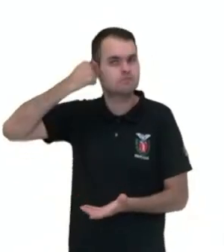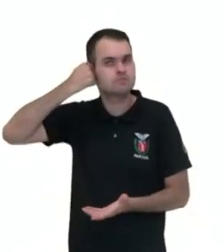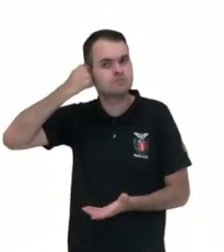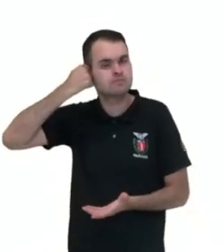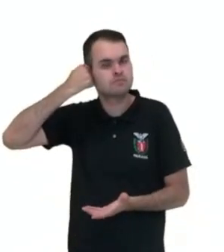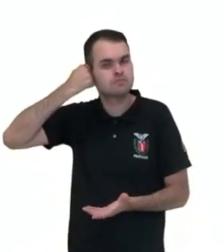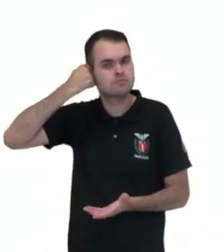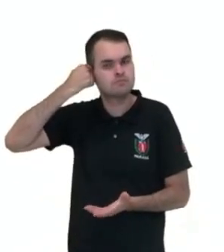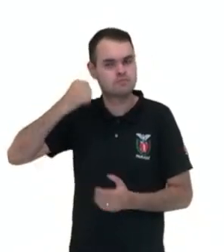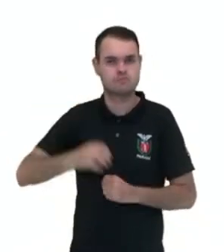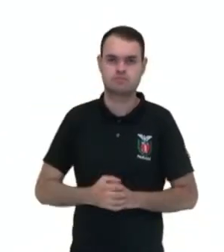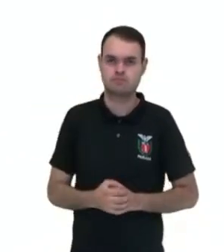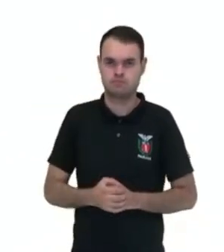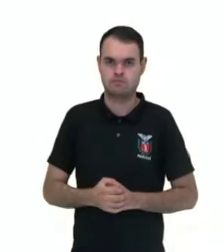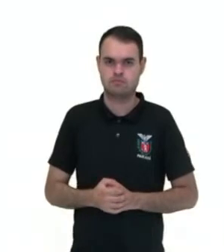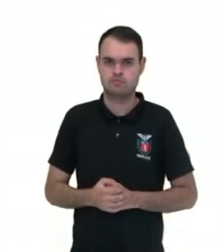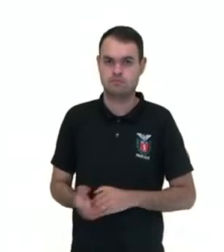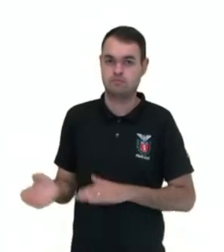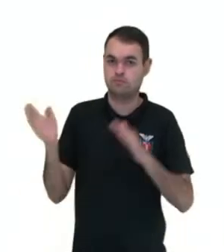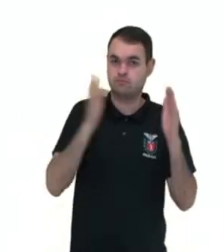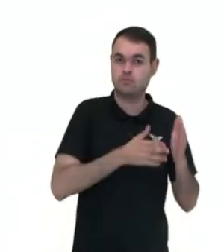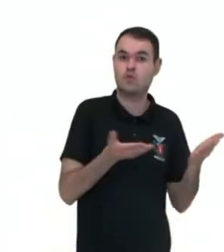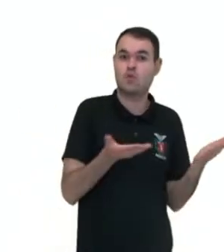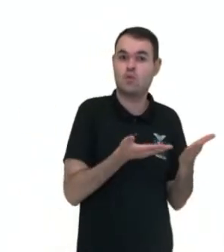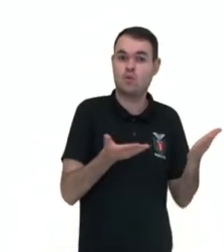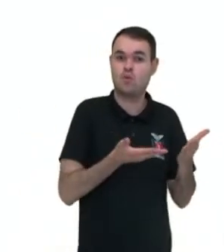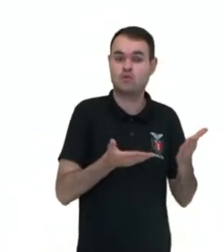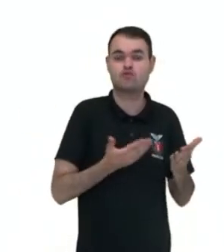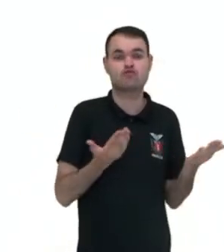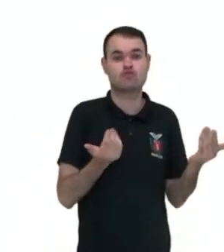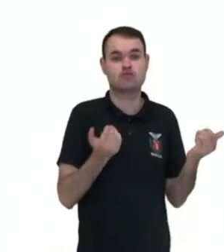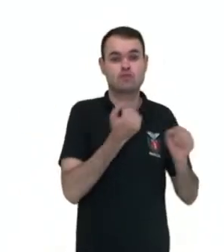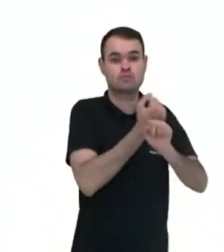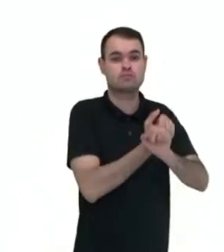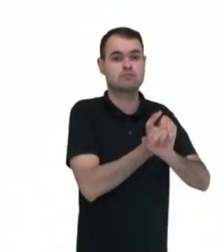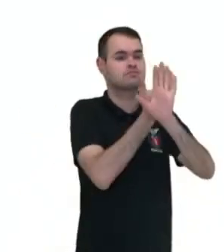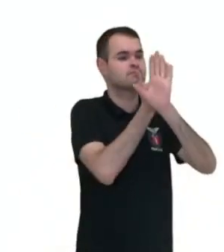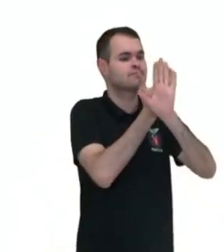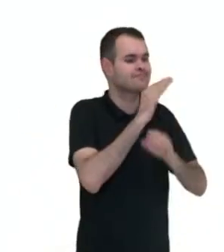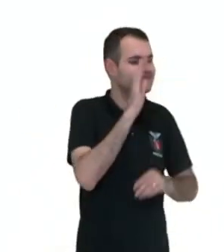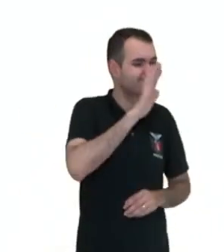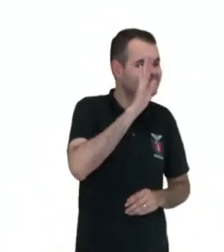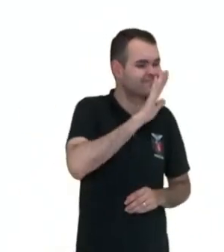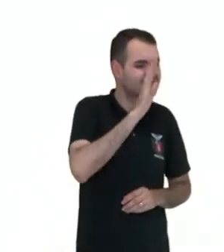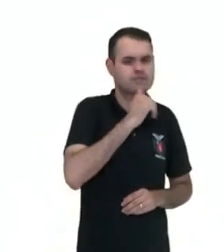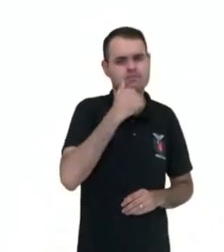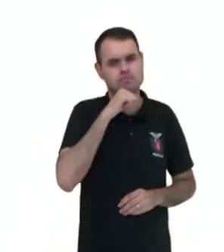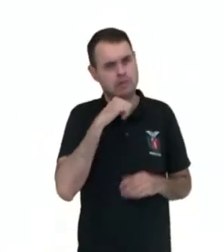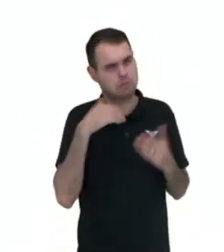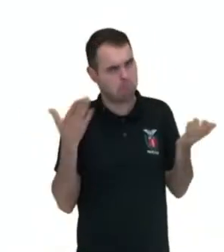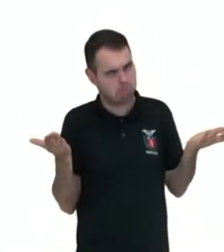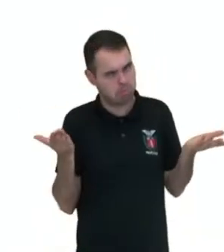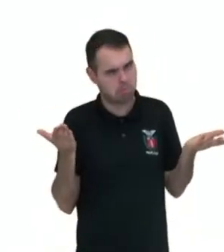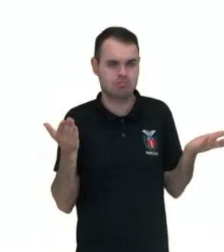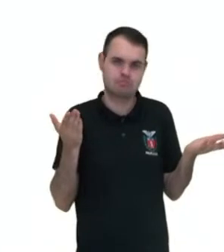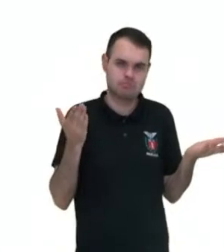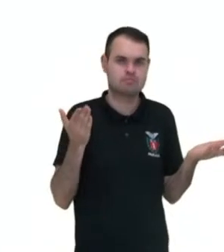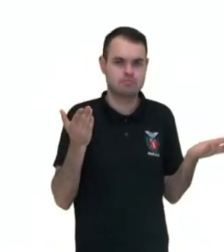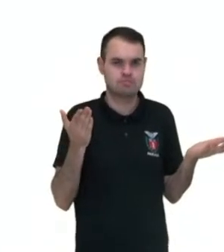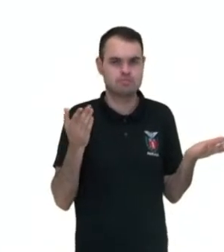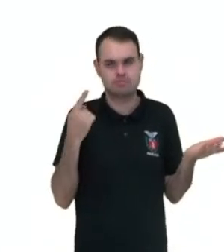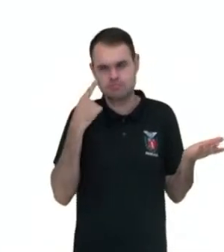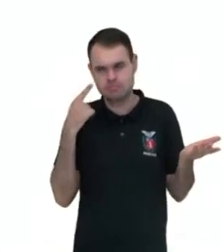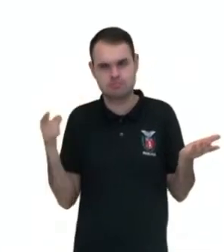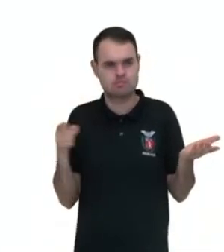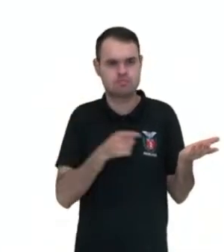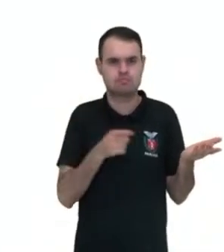fio. Na atualidade, um jovem conversando, talvez com sua mãe, vamos pensar assim, né,